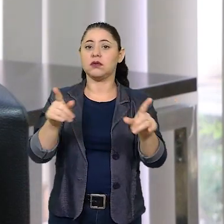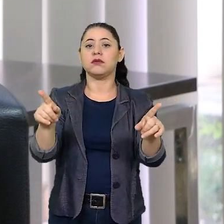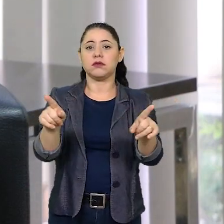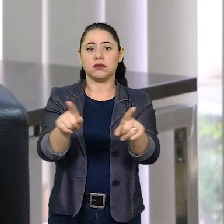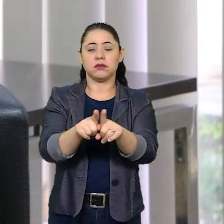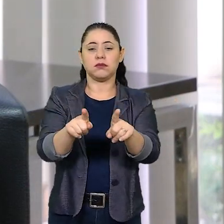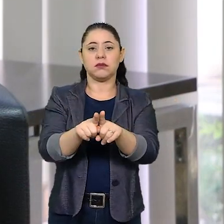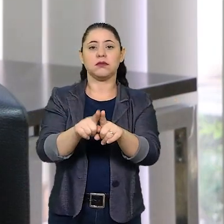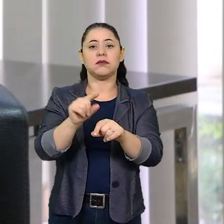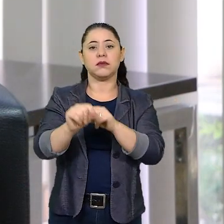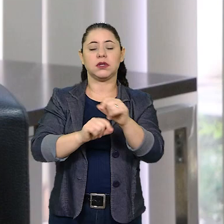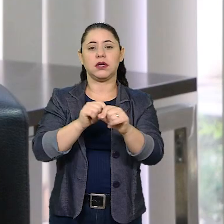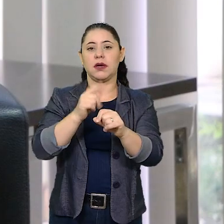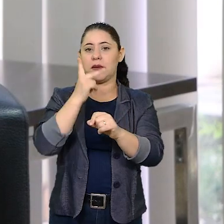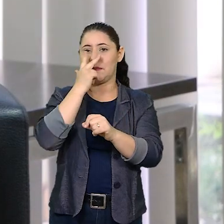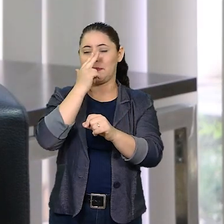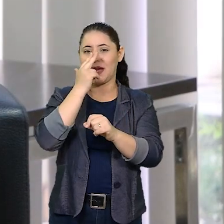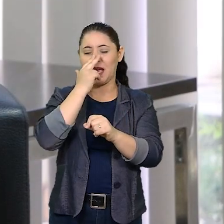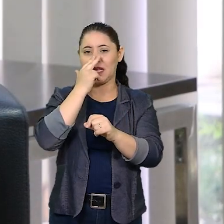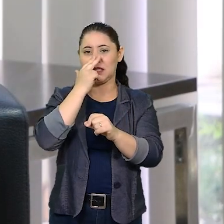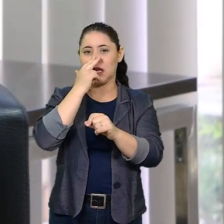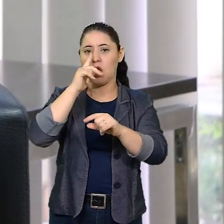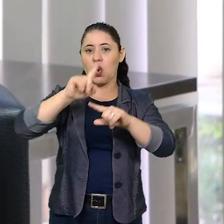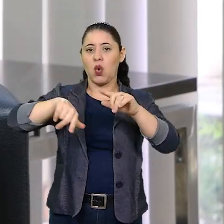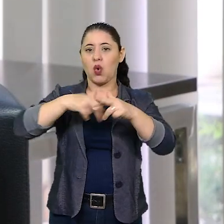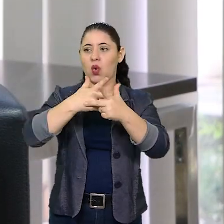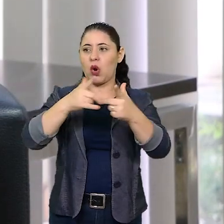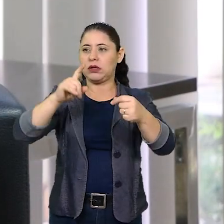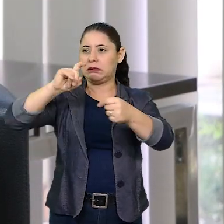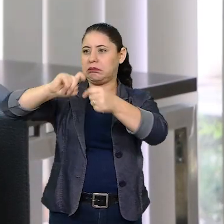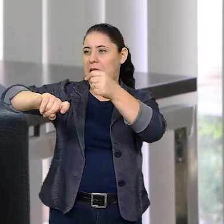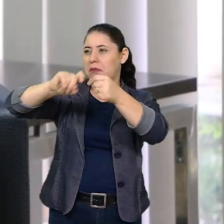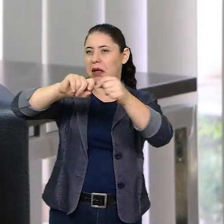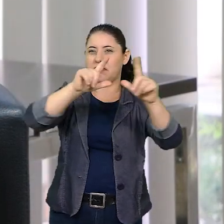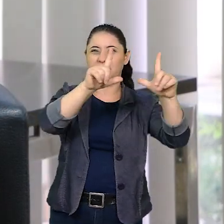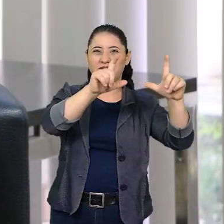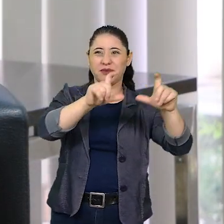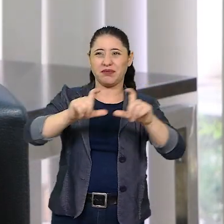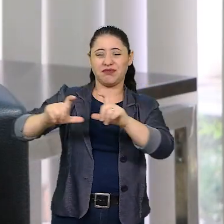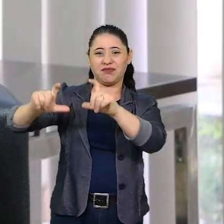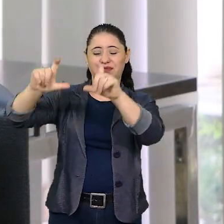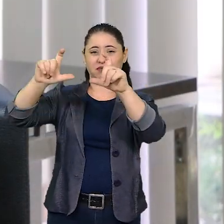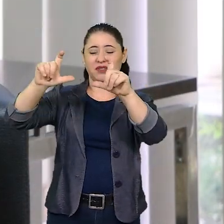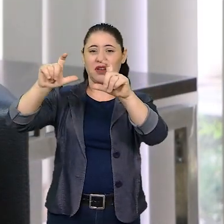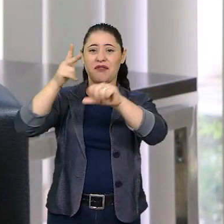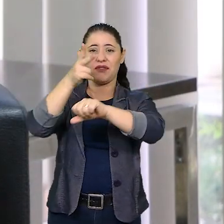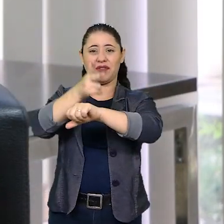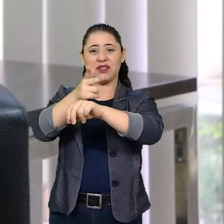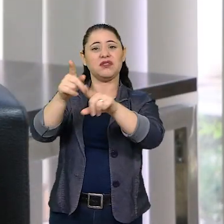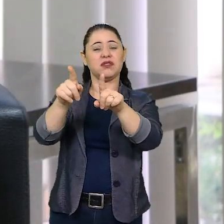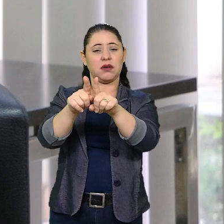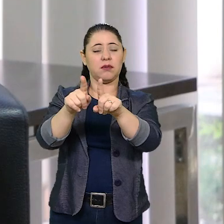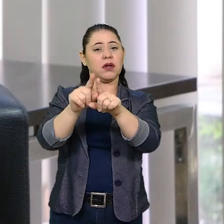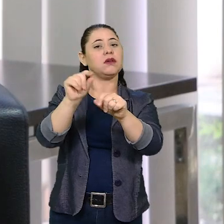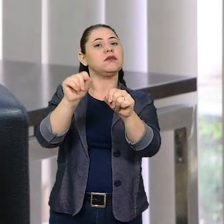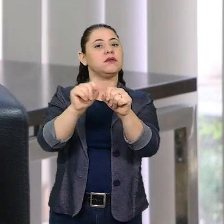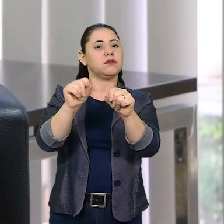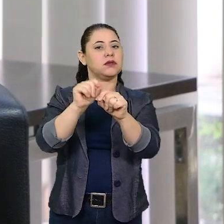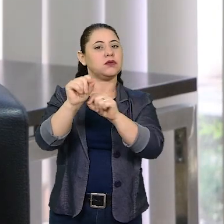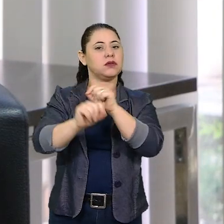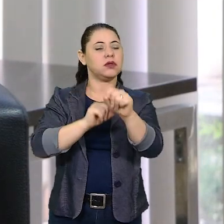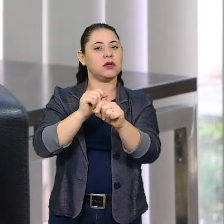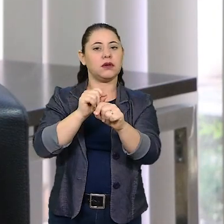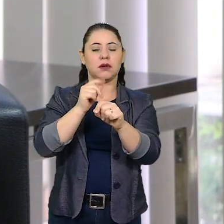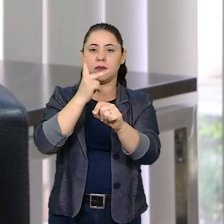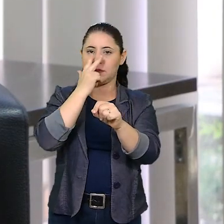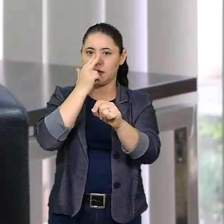acesso à pornografia ele se tornou precoce. E isso leva,